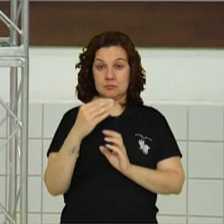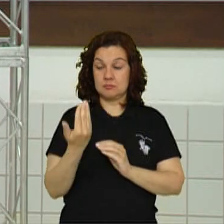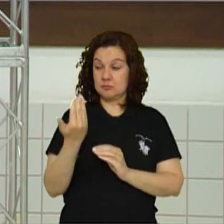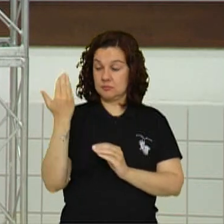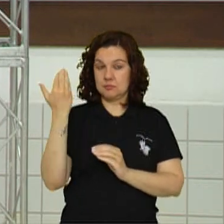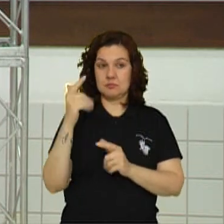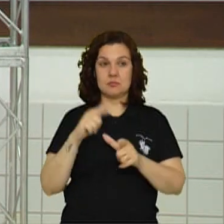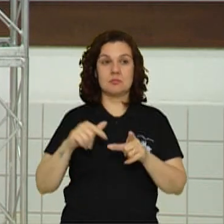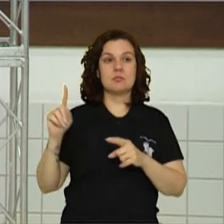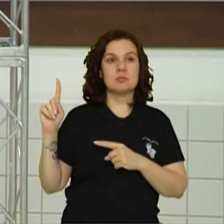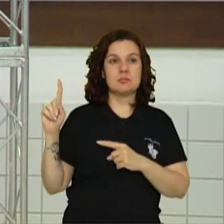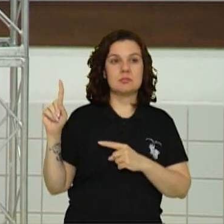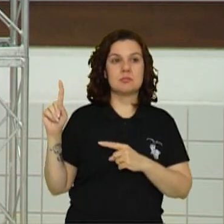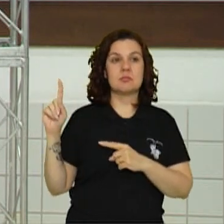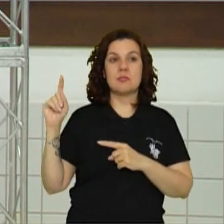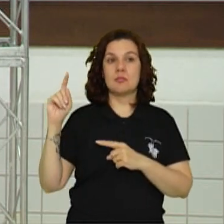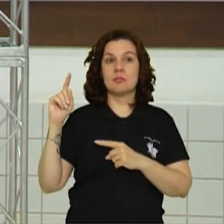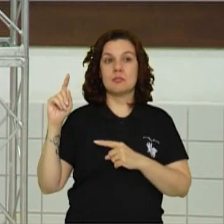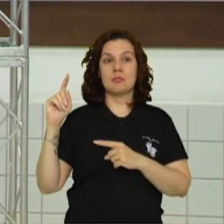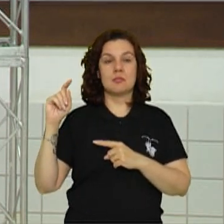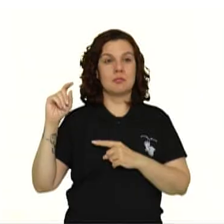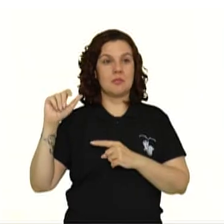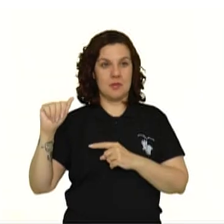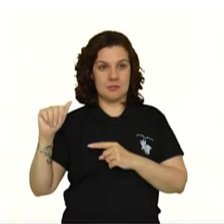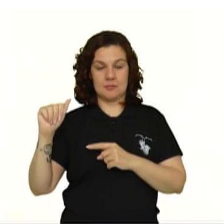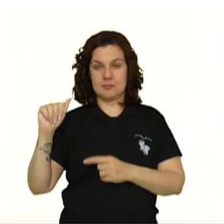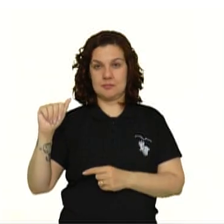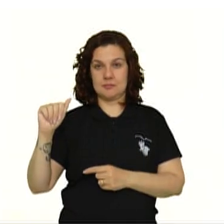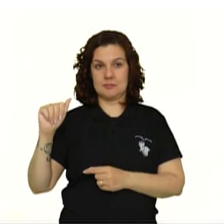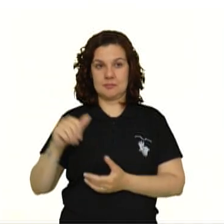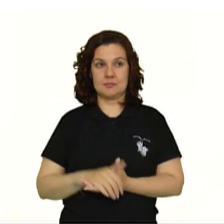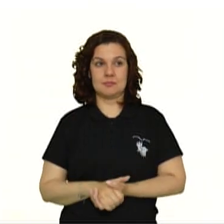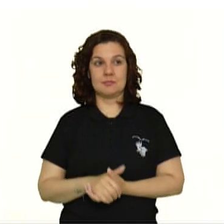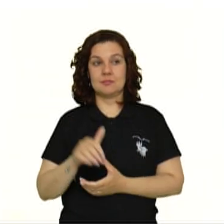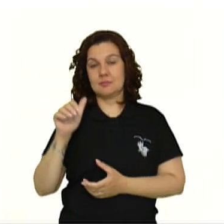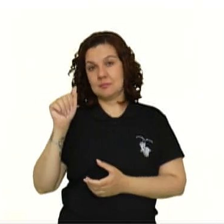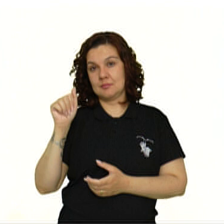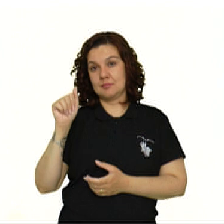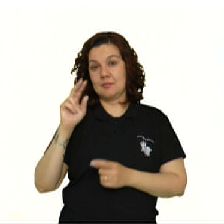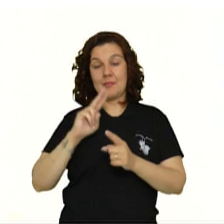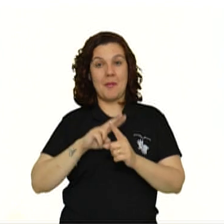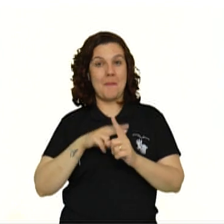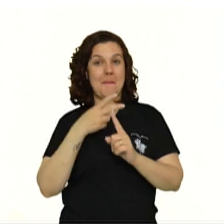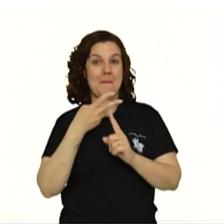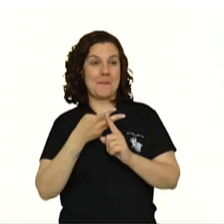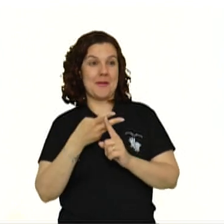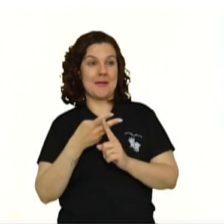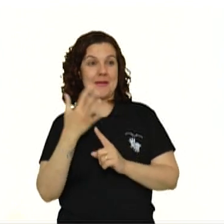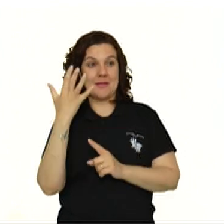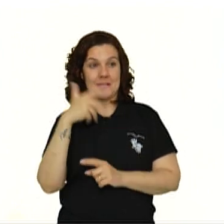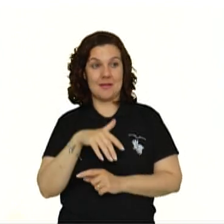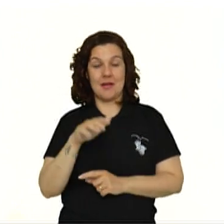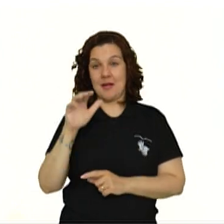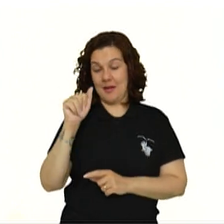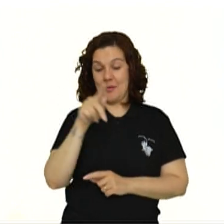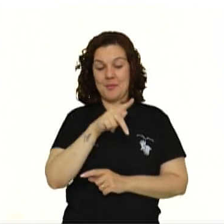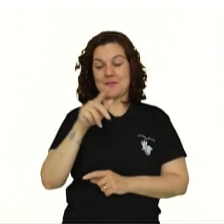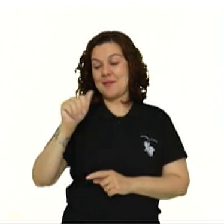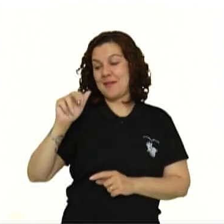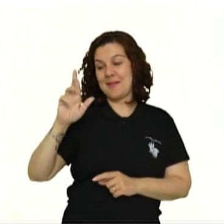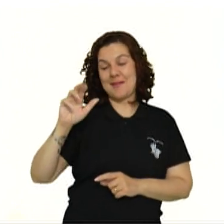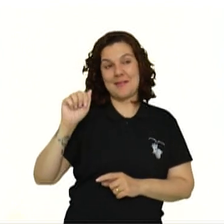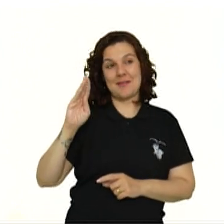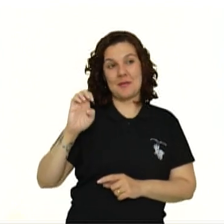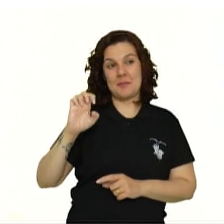na alternativa A também. A de a mais certa, a de professora Arabel, tá